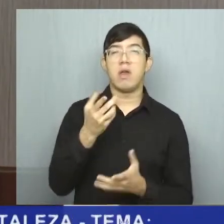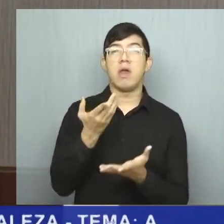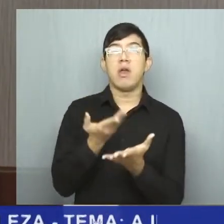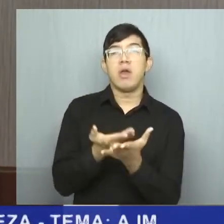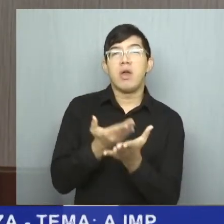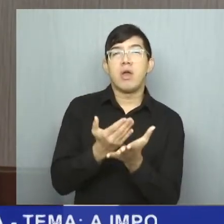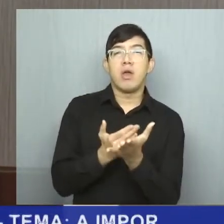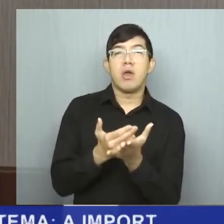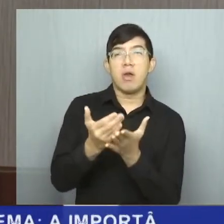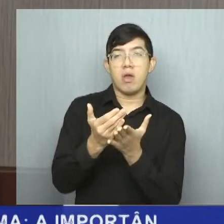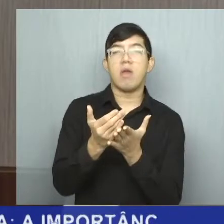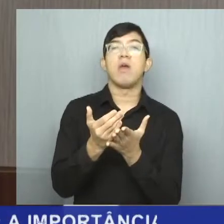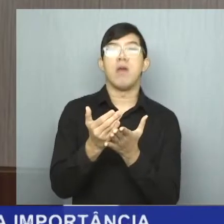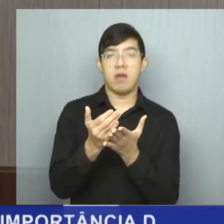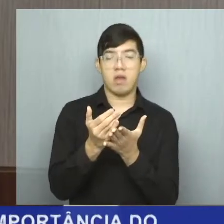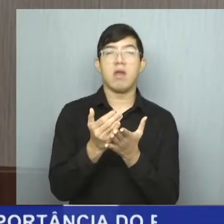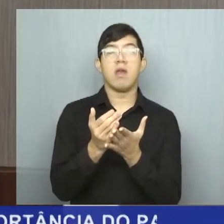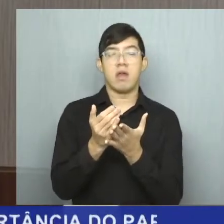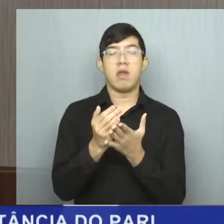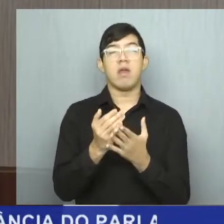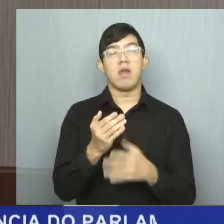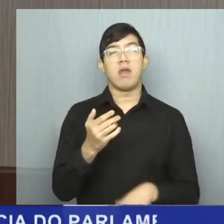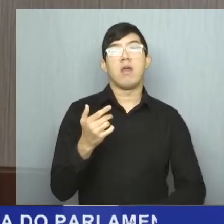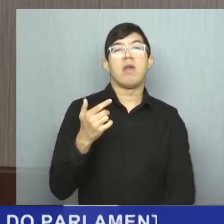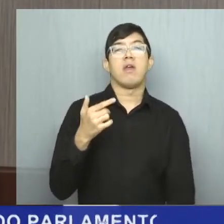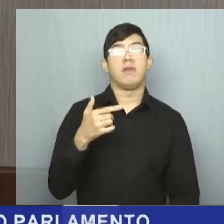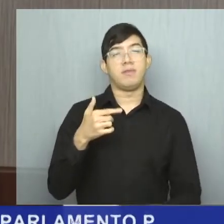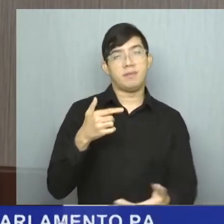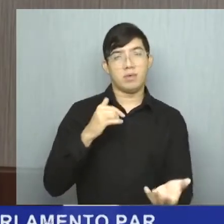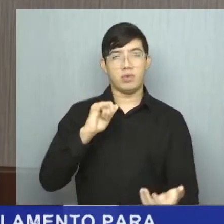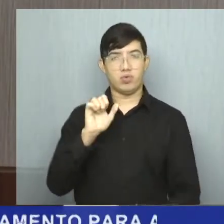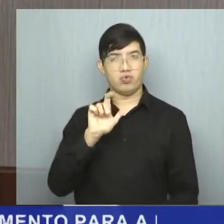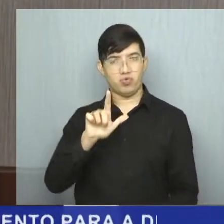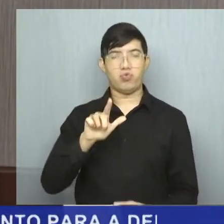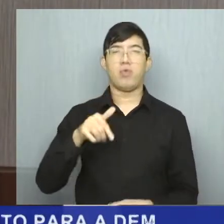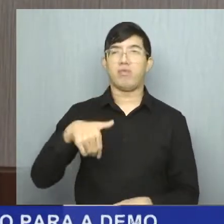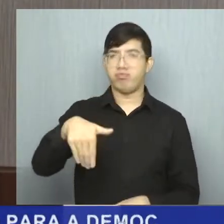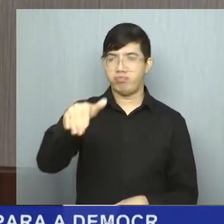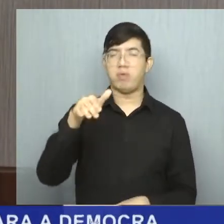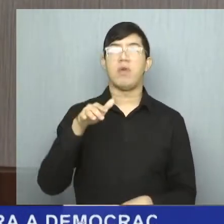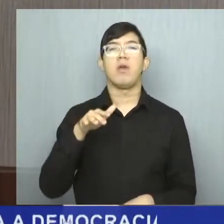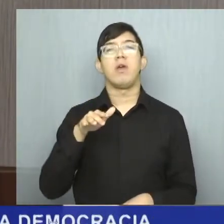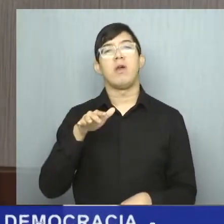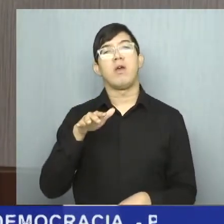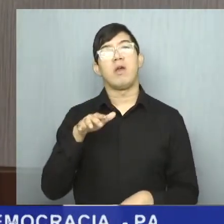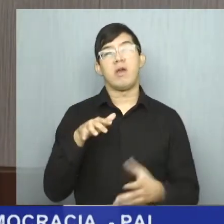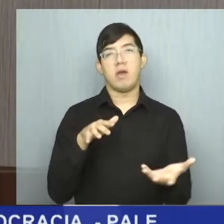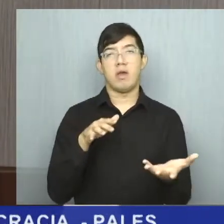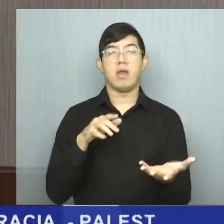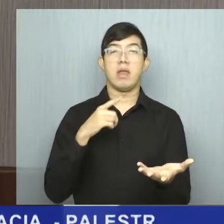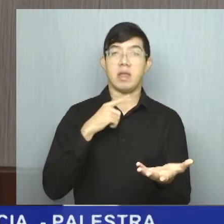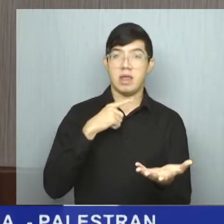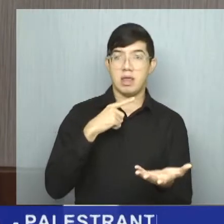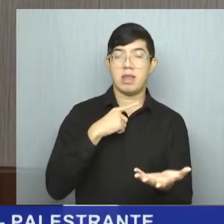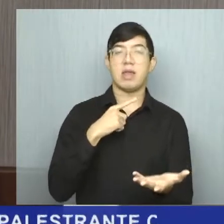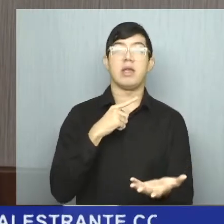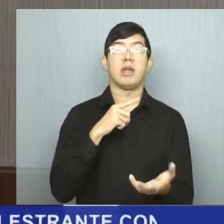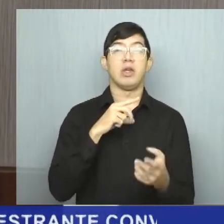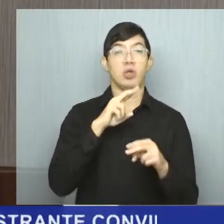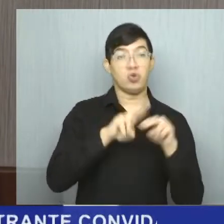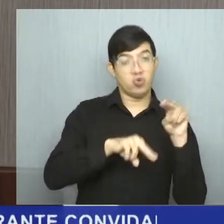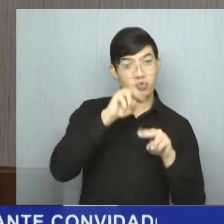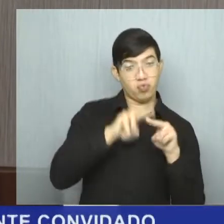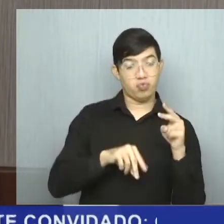no início do próximo semestre. Então, agora no finalzinho de maio, nós temos junho e julho para que as pessoas